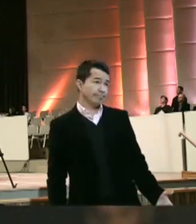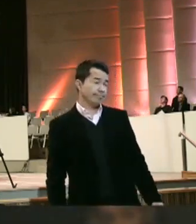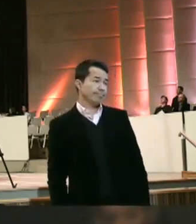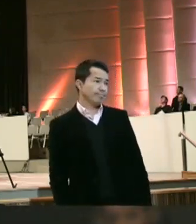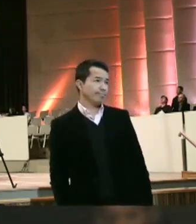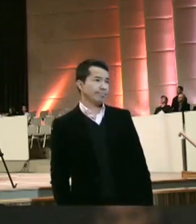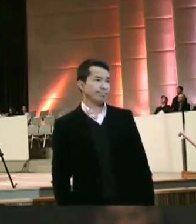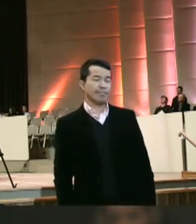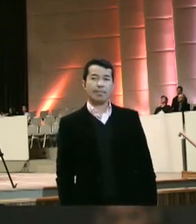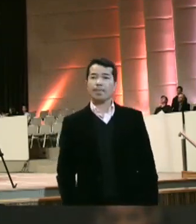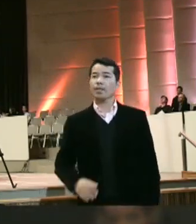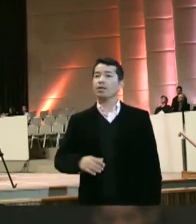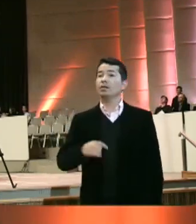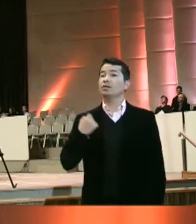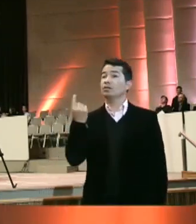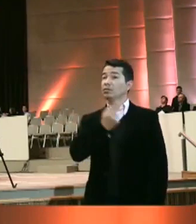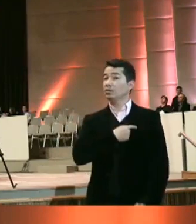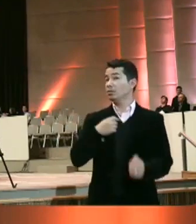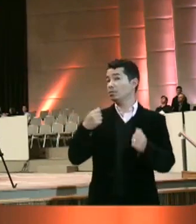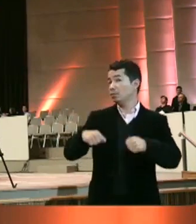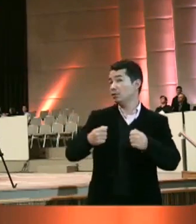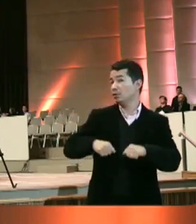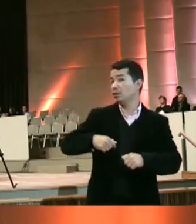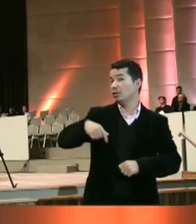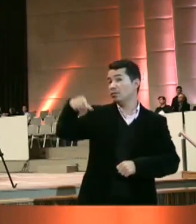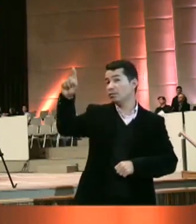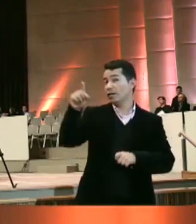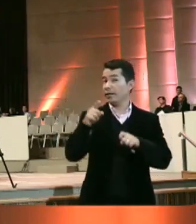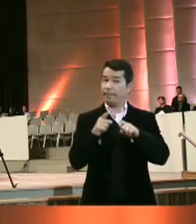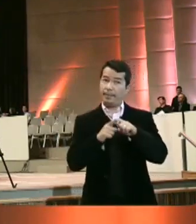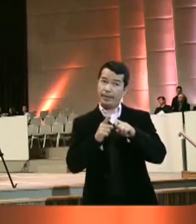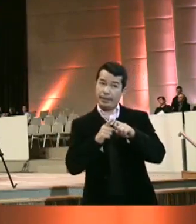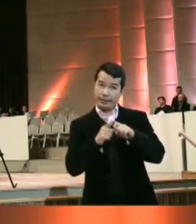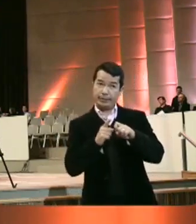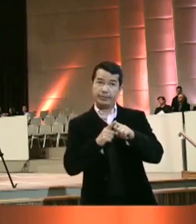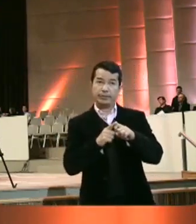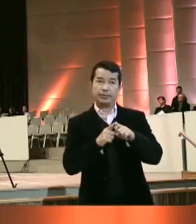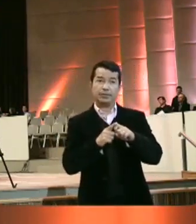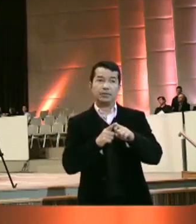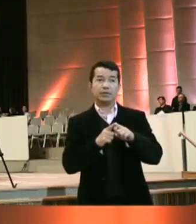O fato de você não ir no médico não significa que você está são.